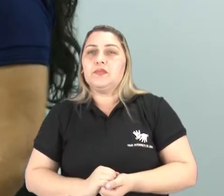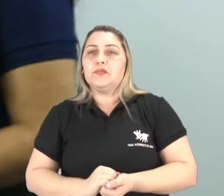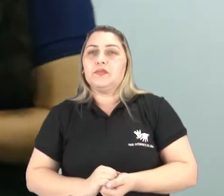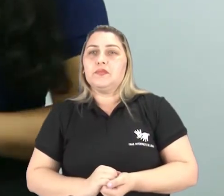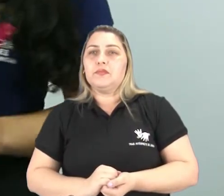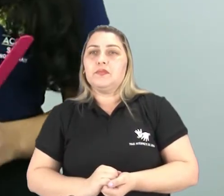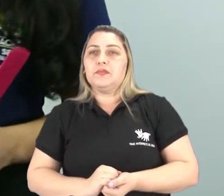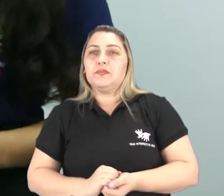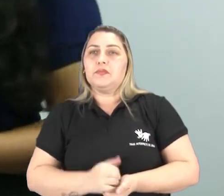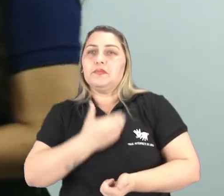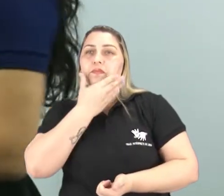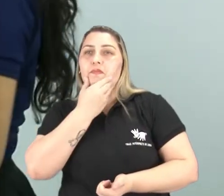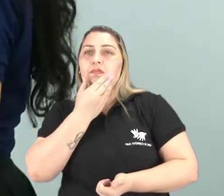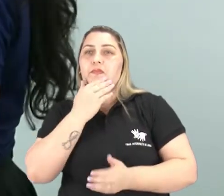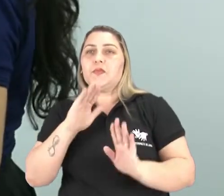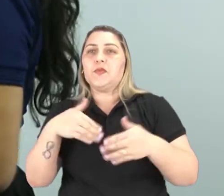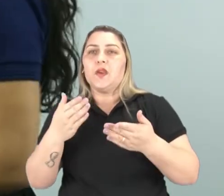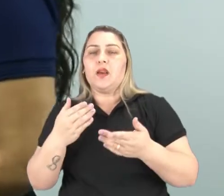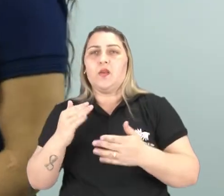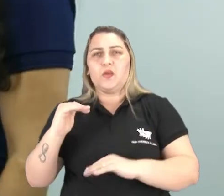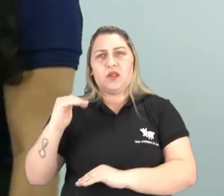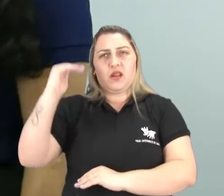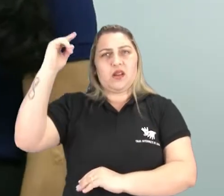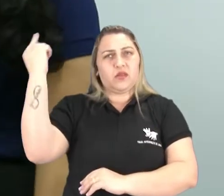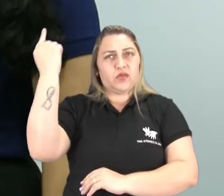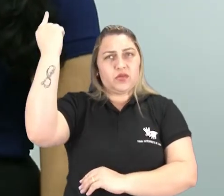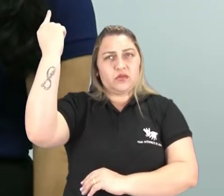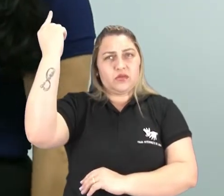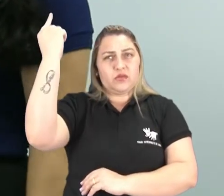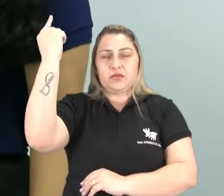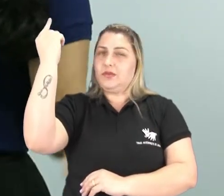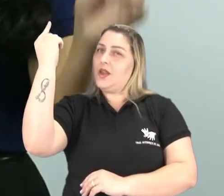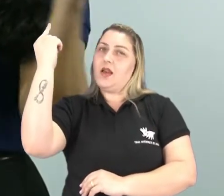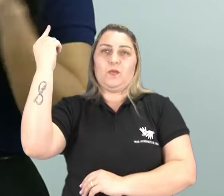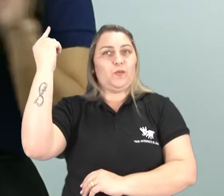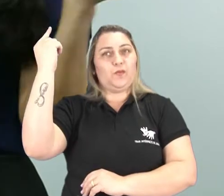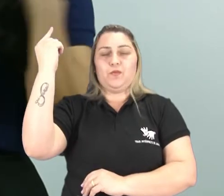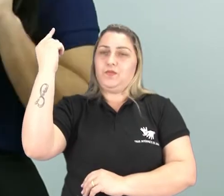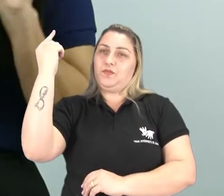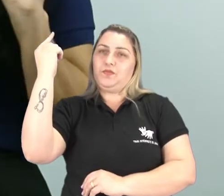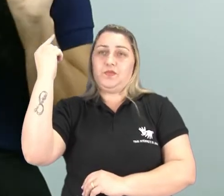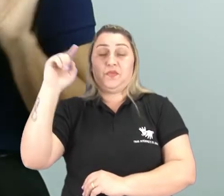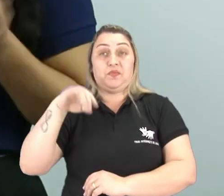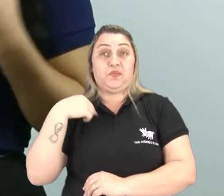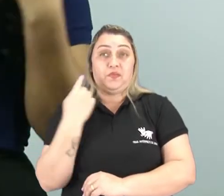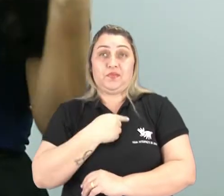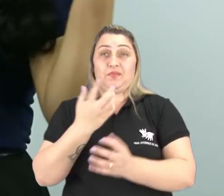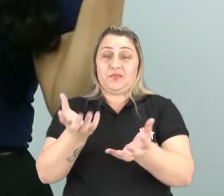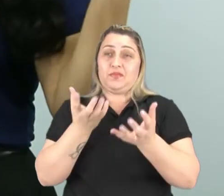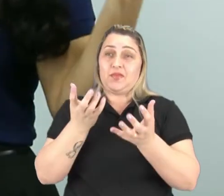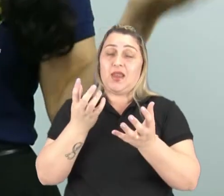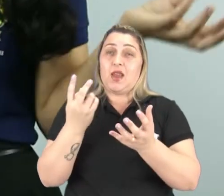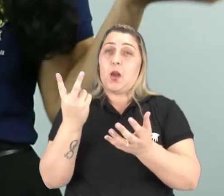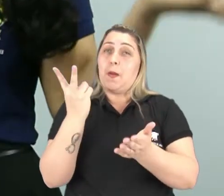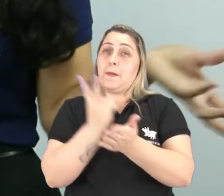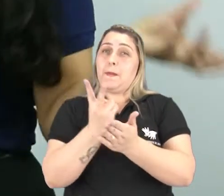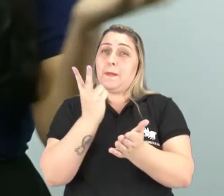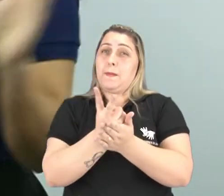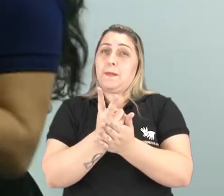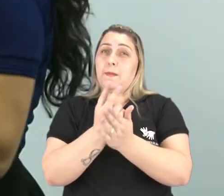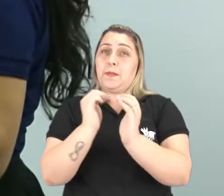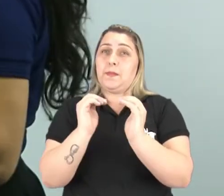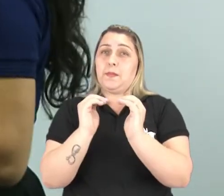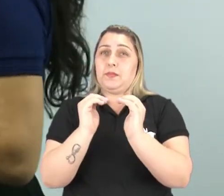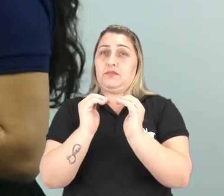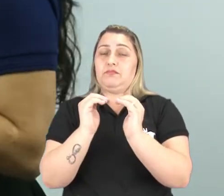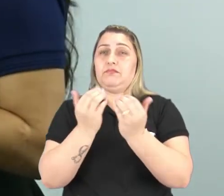você acha que ela deveria ficar com esse grande não porque nós queremos um par